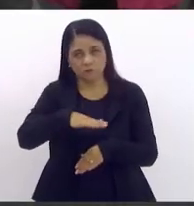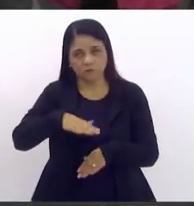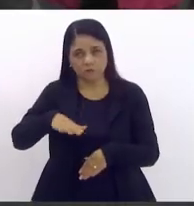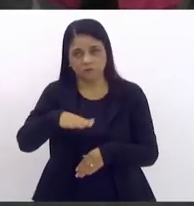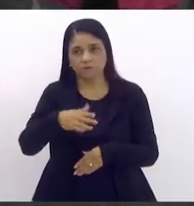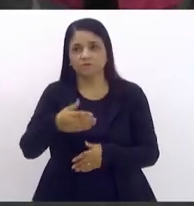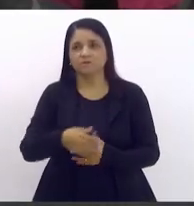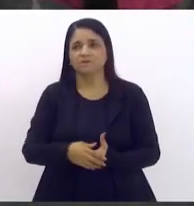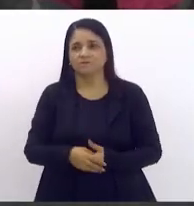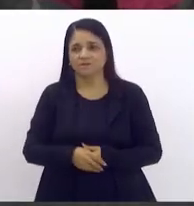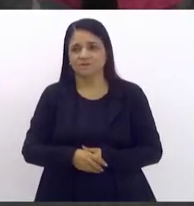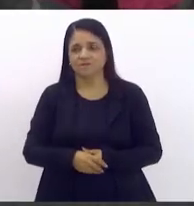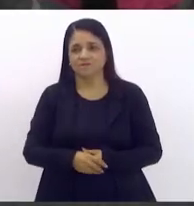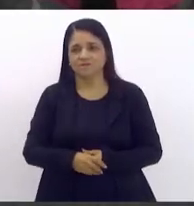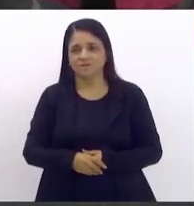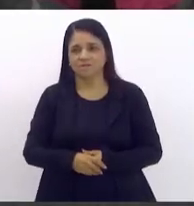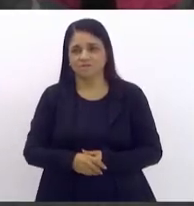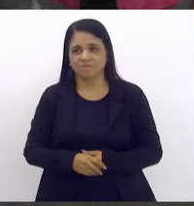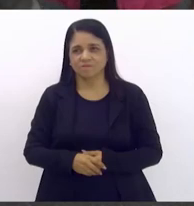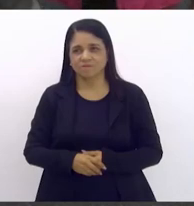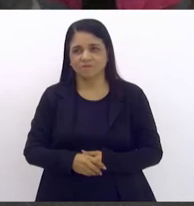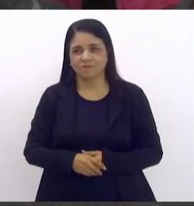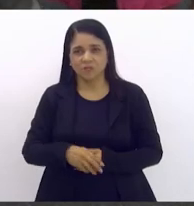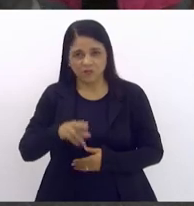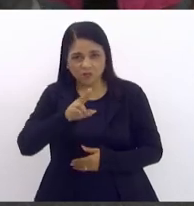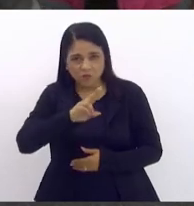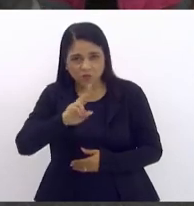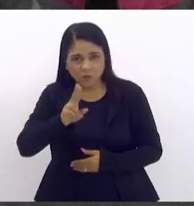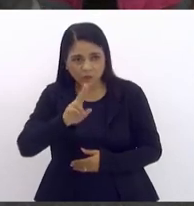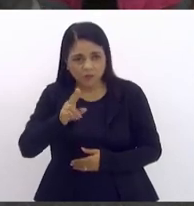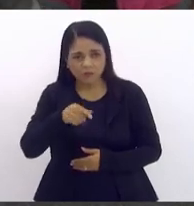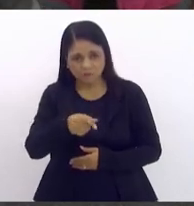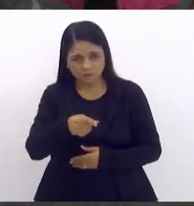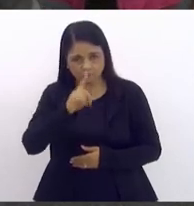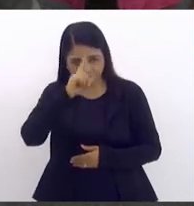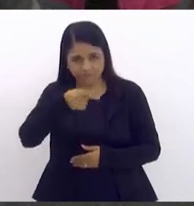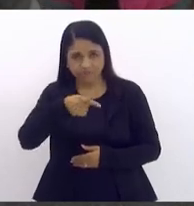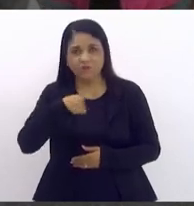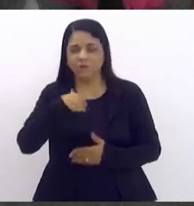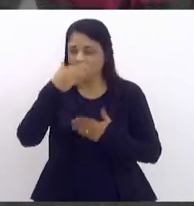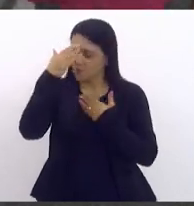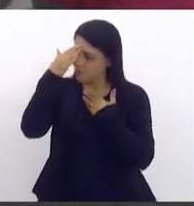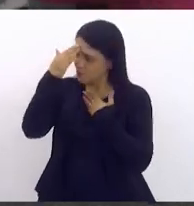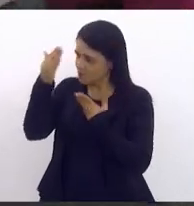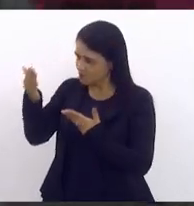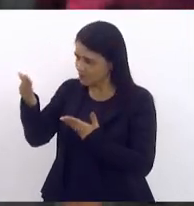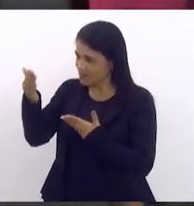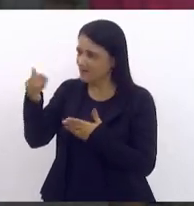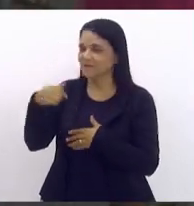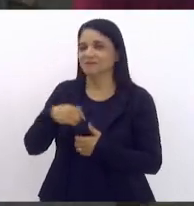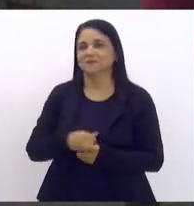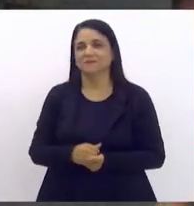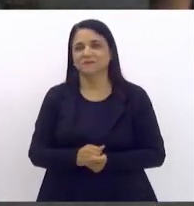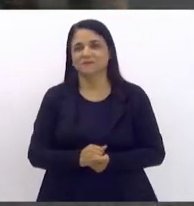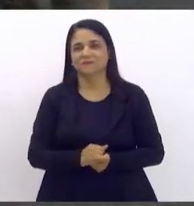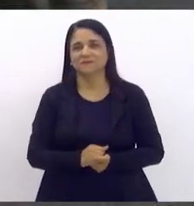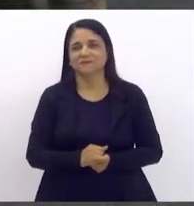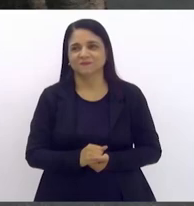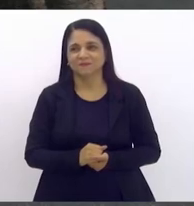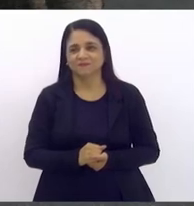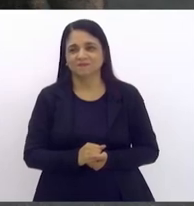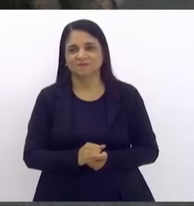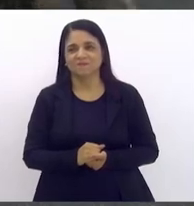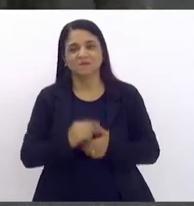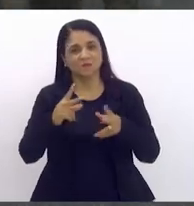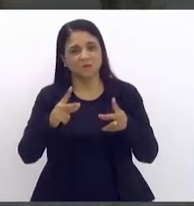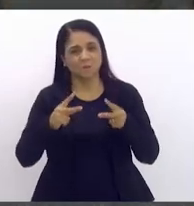senhora está me... A senhora está me nomeando, a DOC? Nomeando. Muito obrigado pela sua cortesia, senhora presidente. No